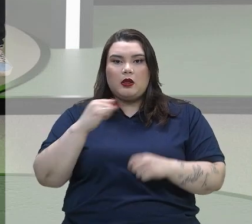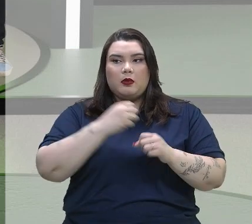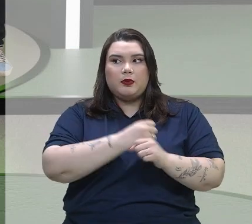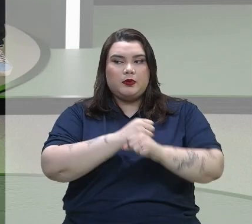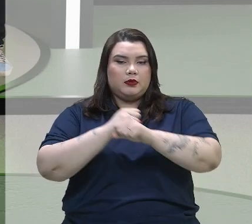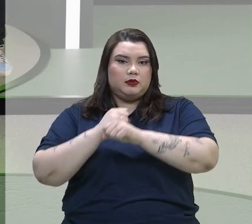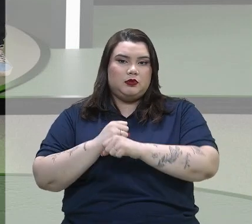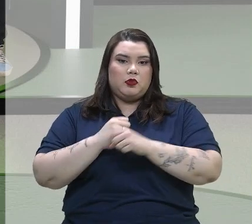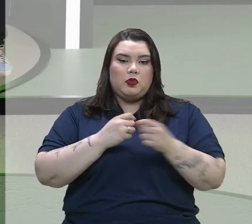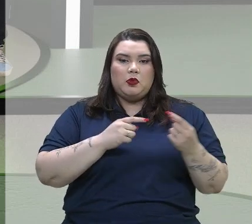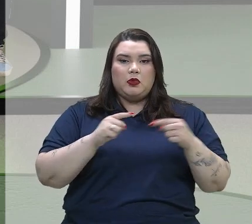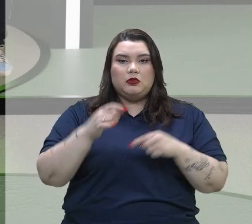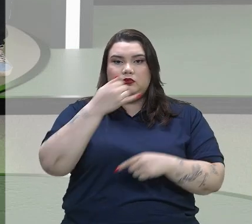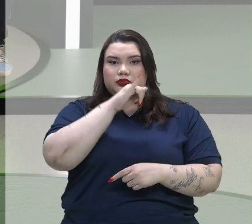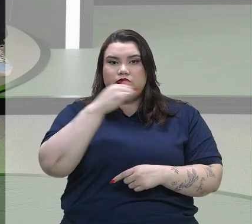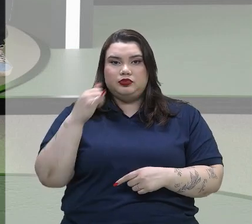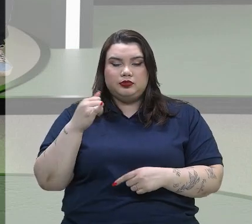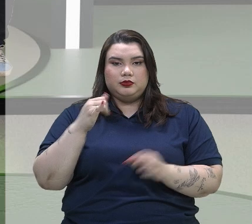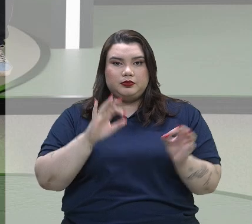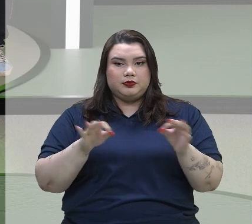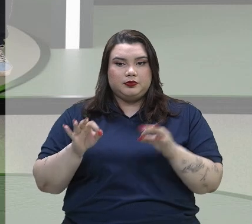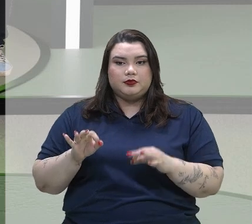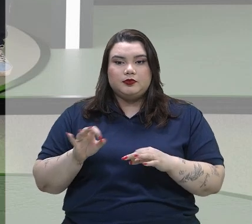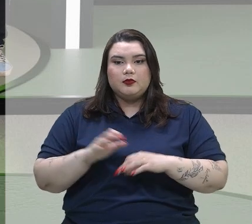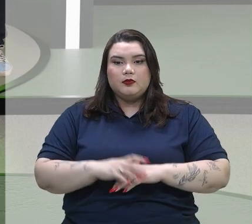contra choques mecânicos.